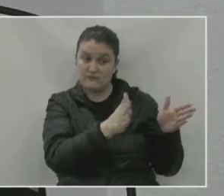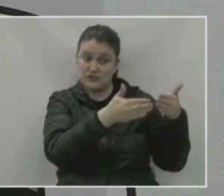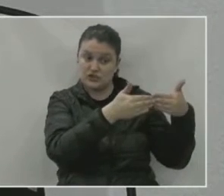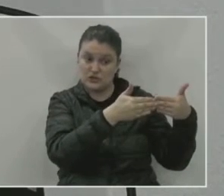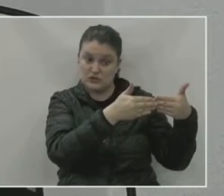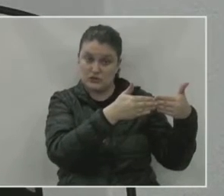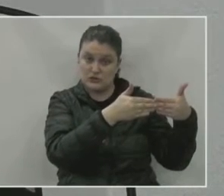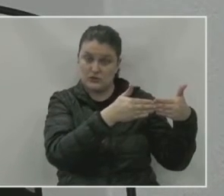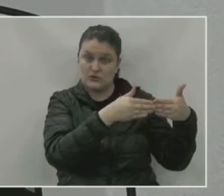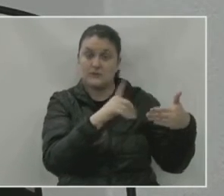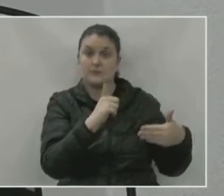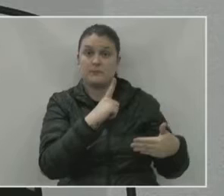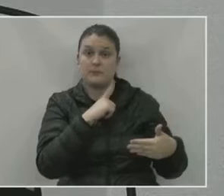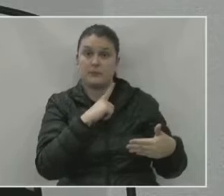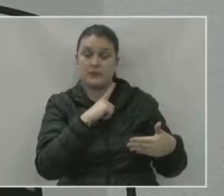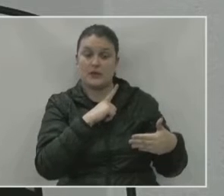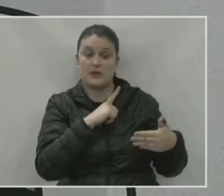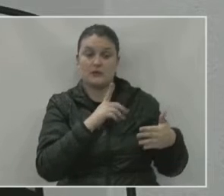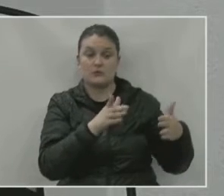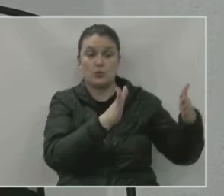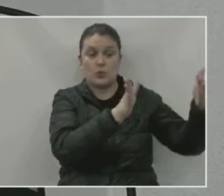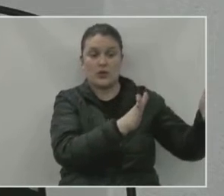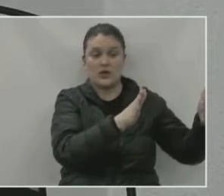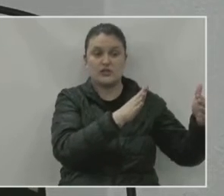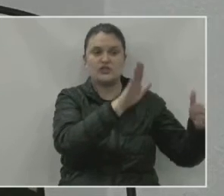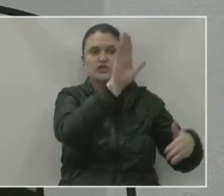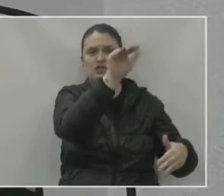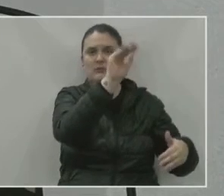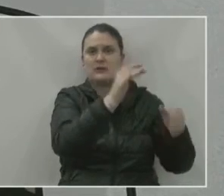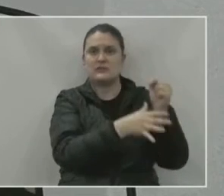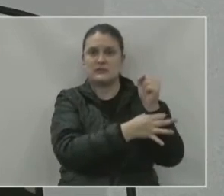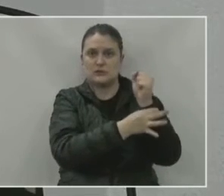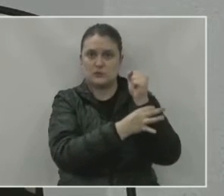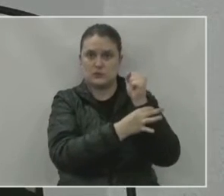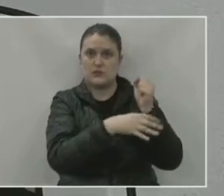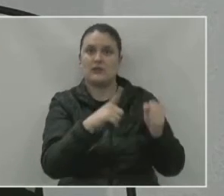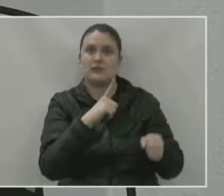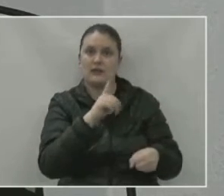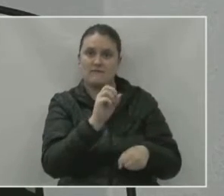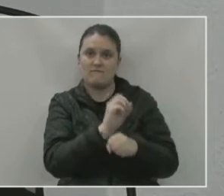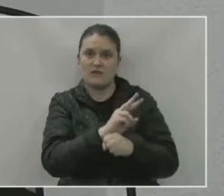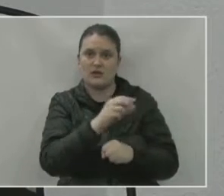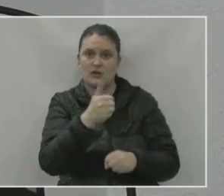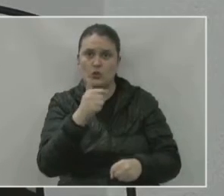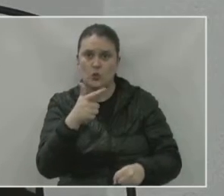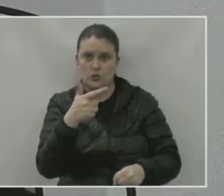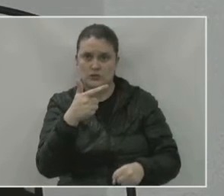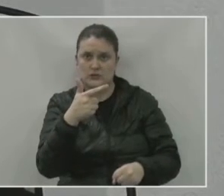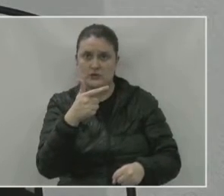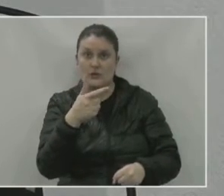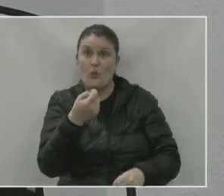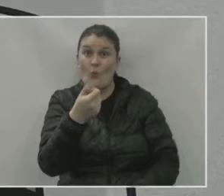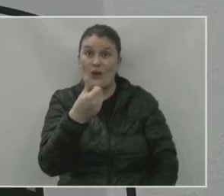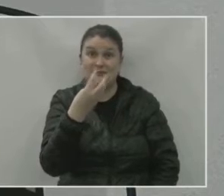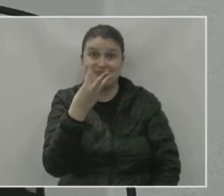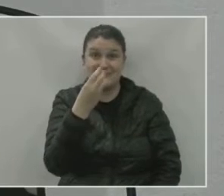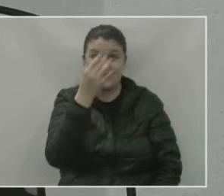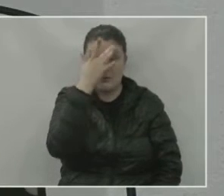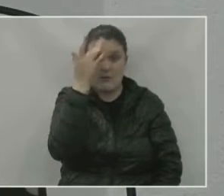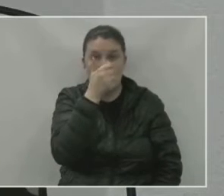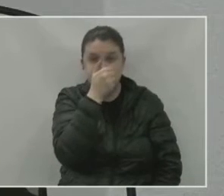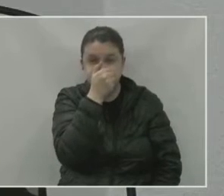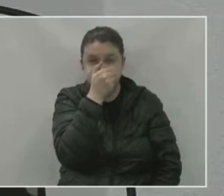Hoje nós temos uma ala que se chama Seguro, que tem vaga para 12 presos, tem quase 30,